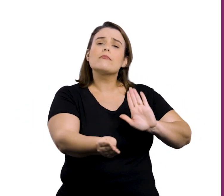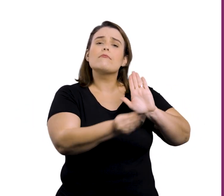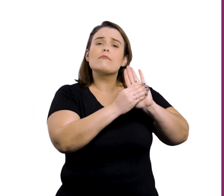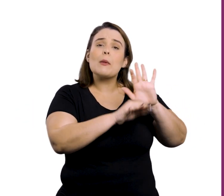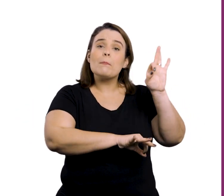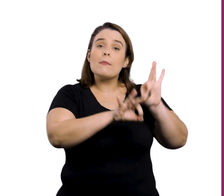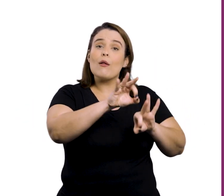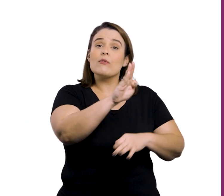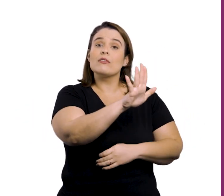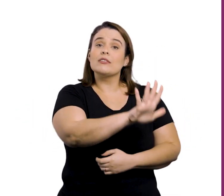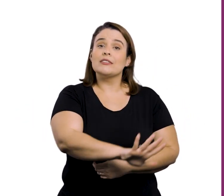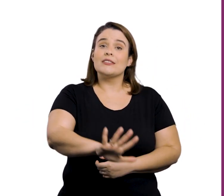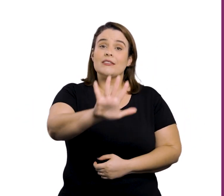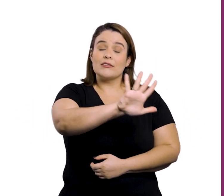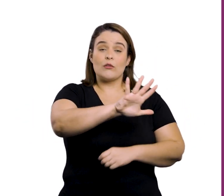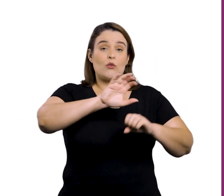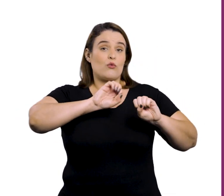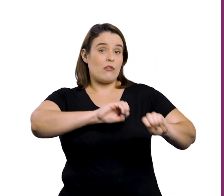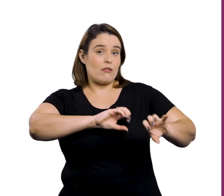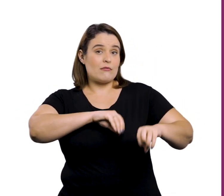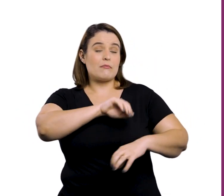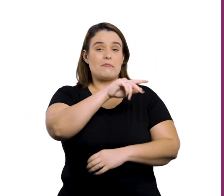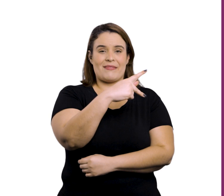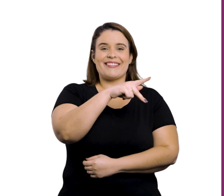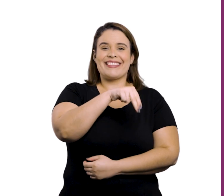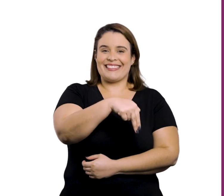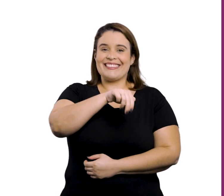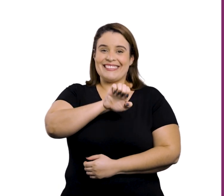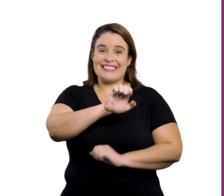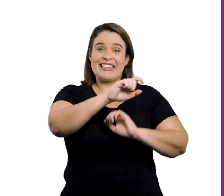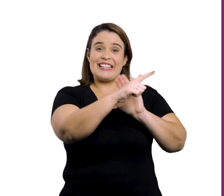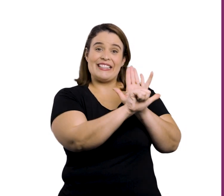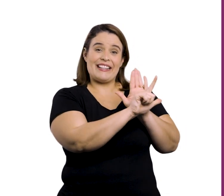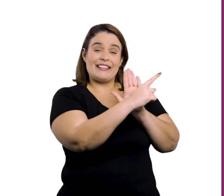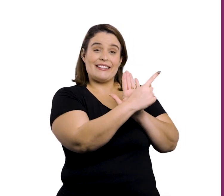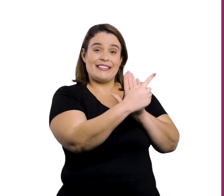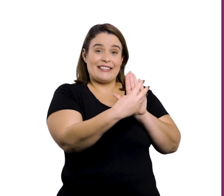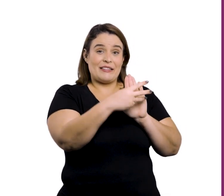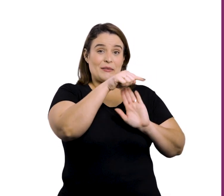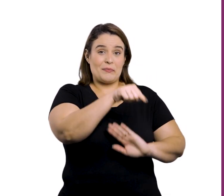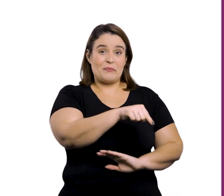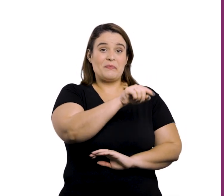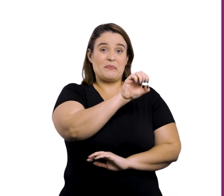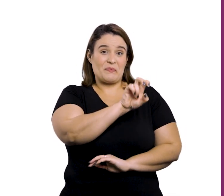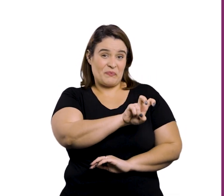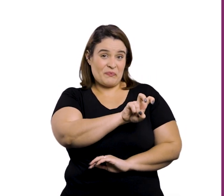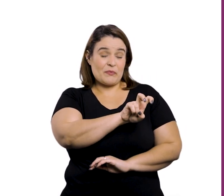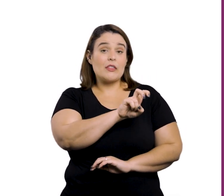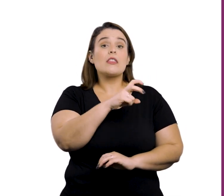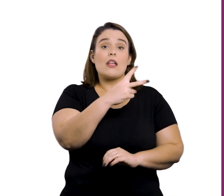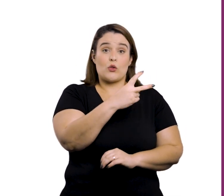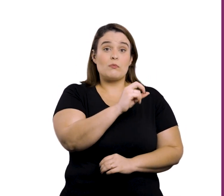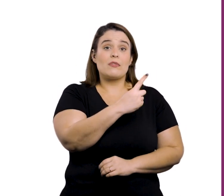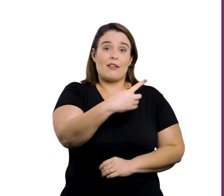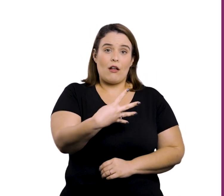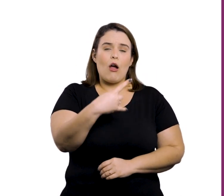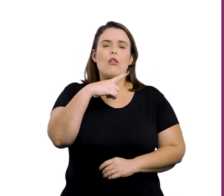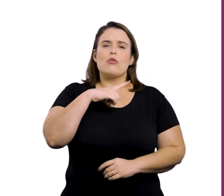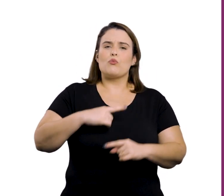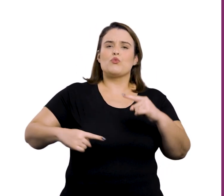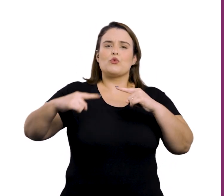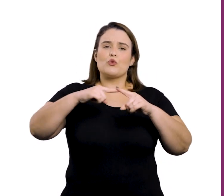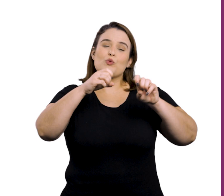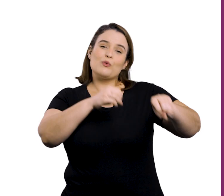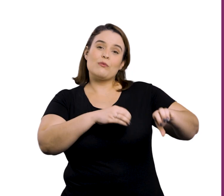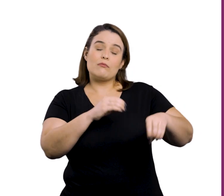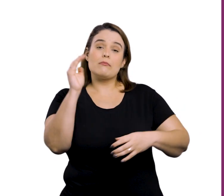da implementação do Plano Nacional de Educação, PNE, determinado pela Lei 13.005 de 2014,